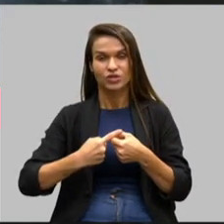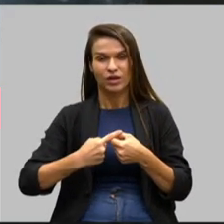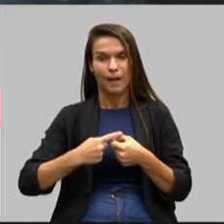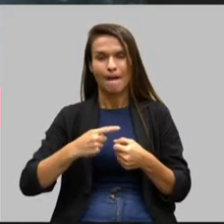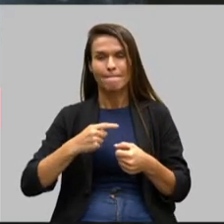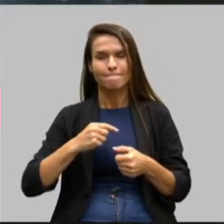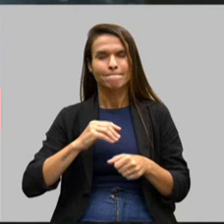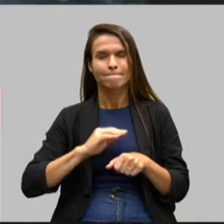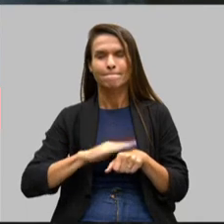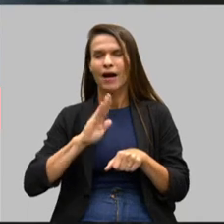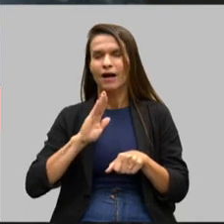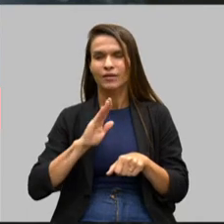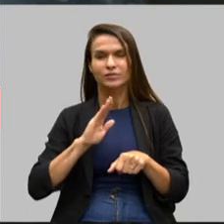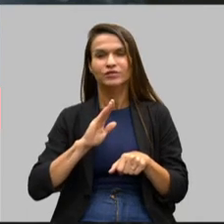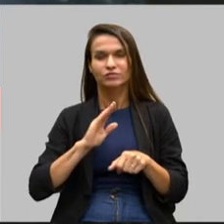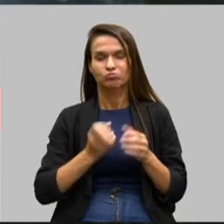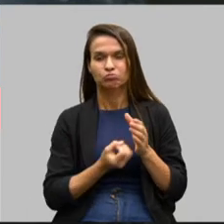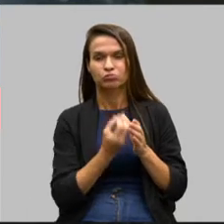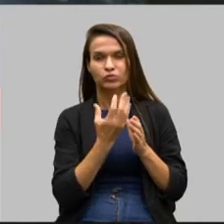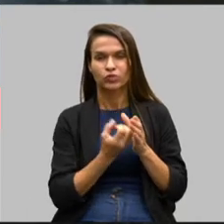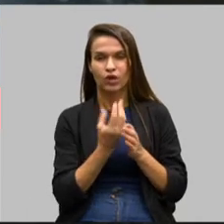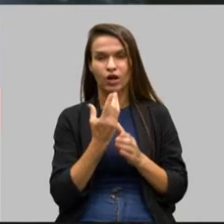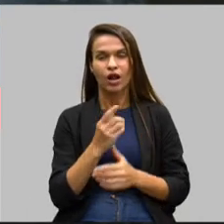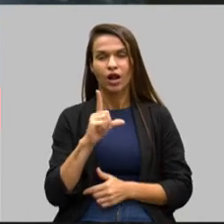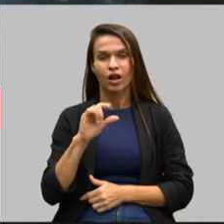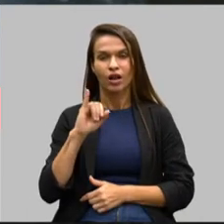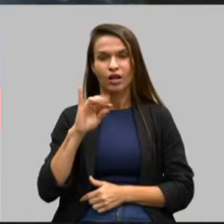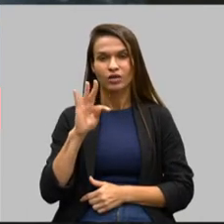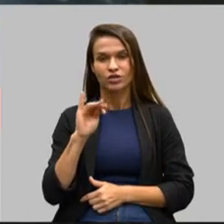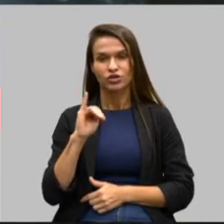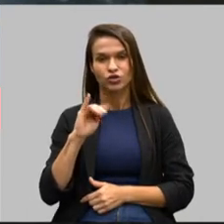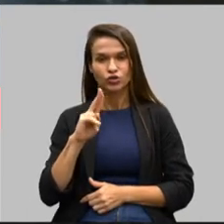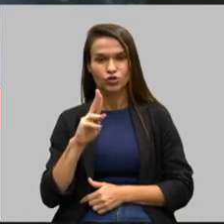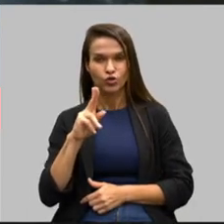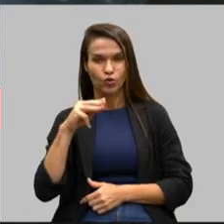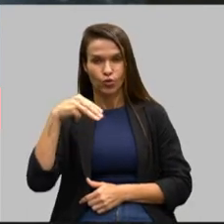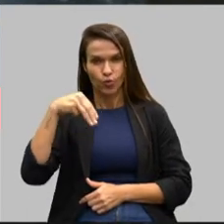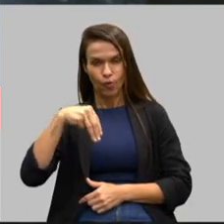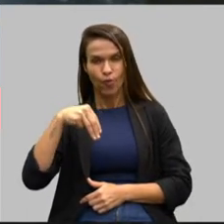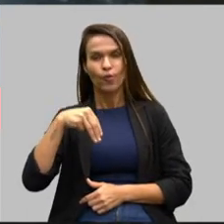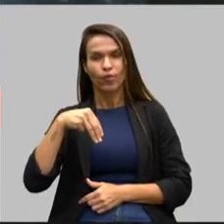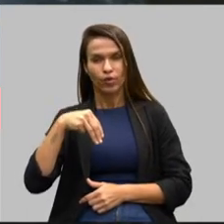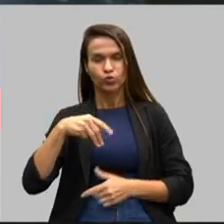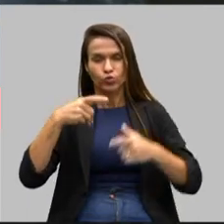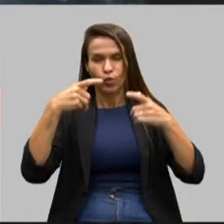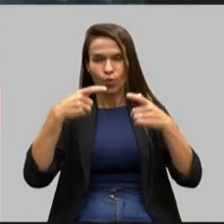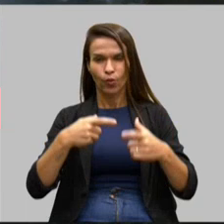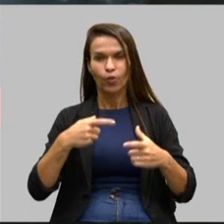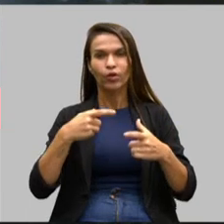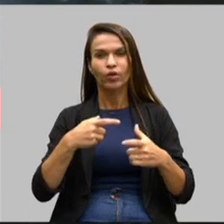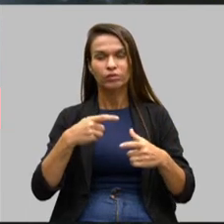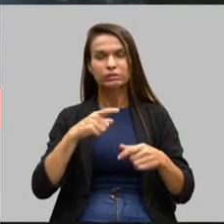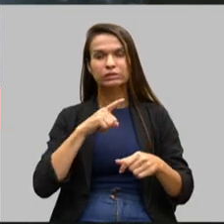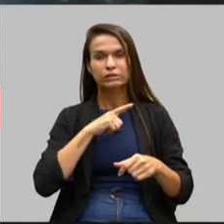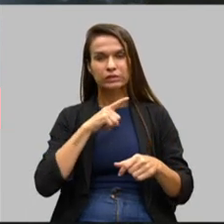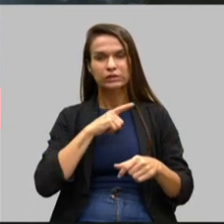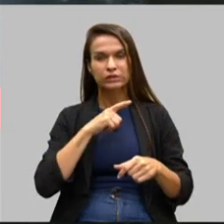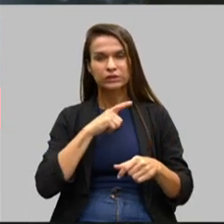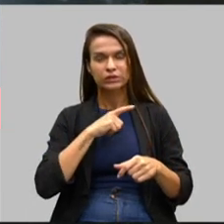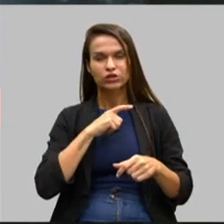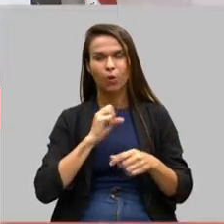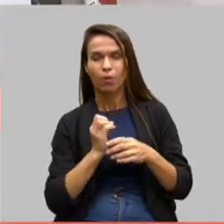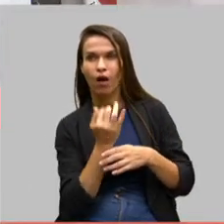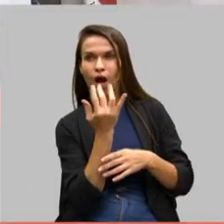no Brasil, do local que tem a maior monocultura em extensão de eucalipto da